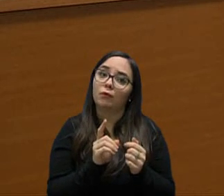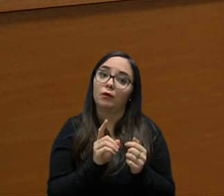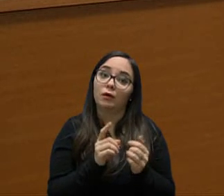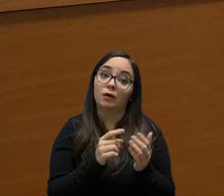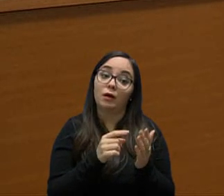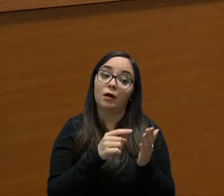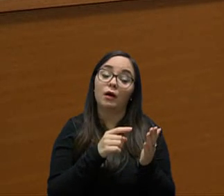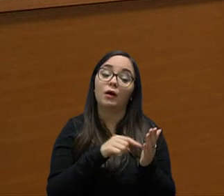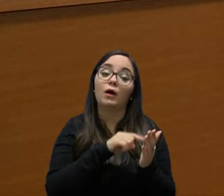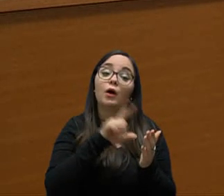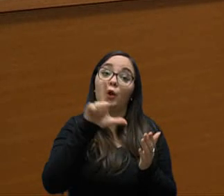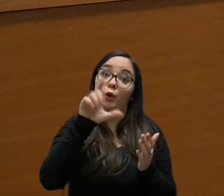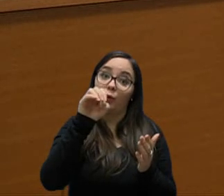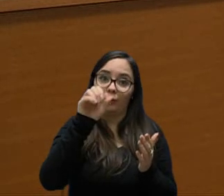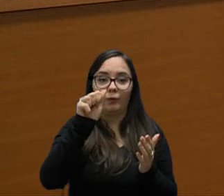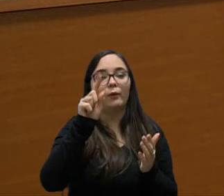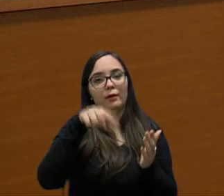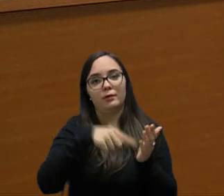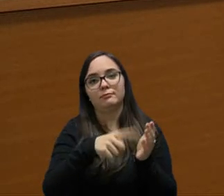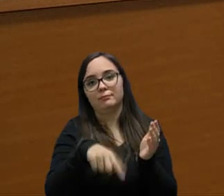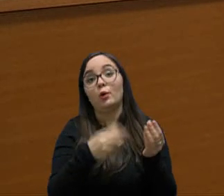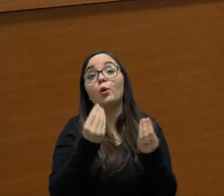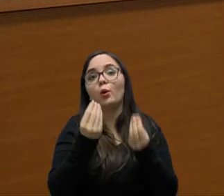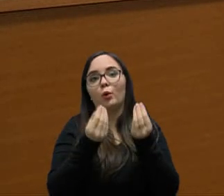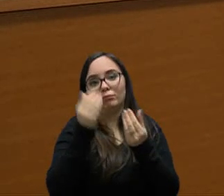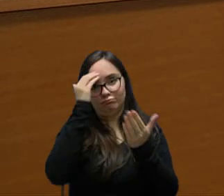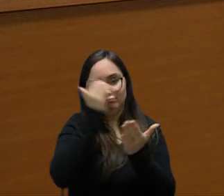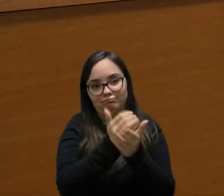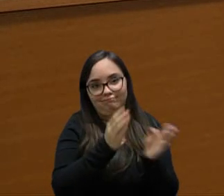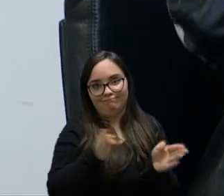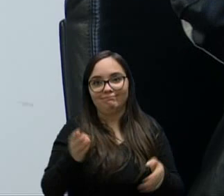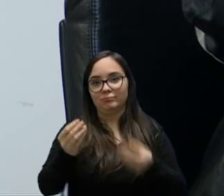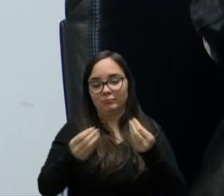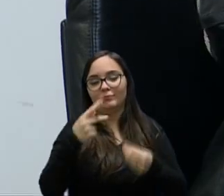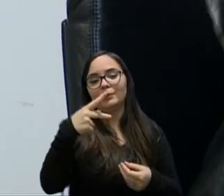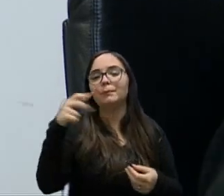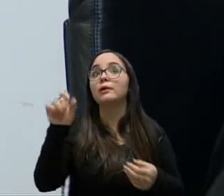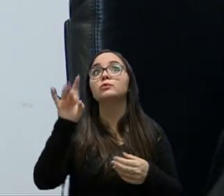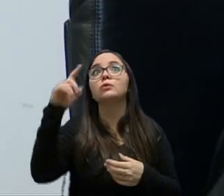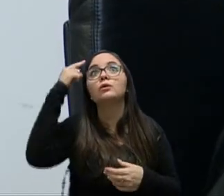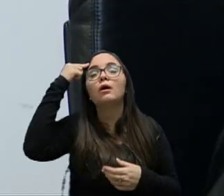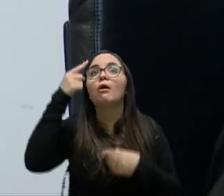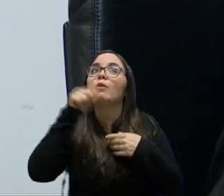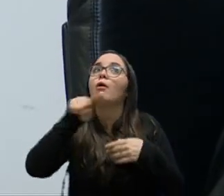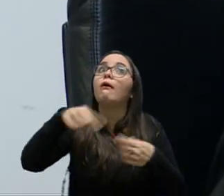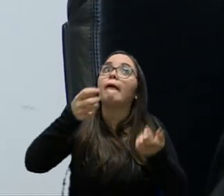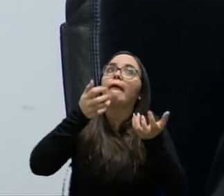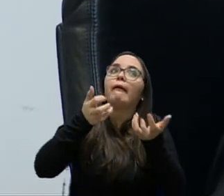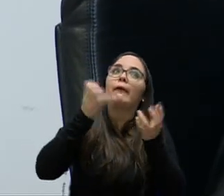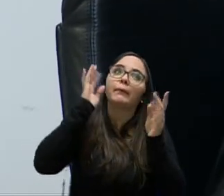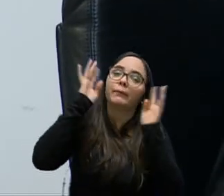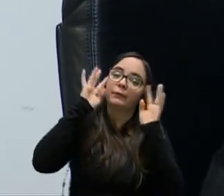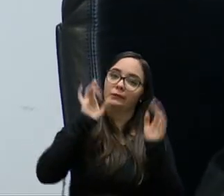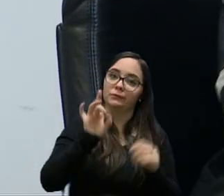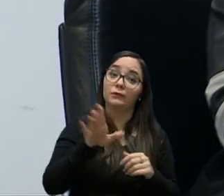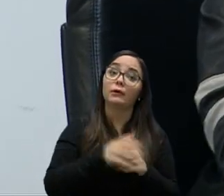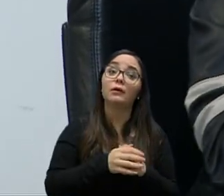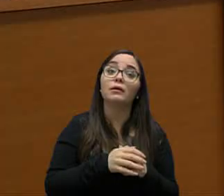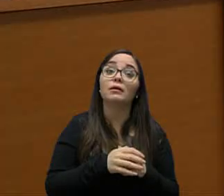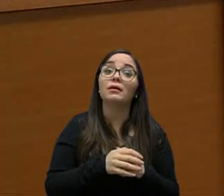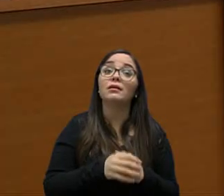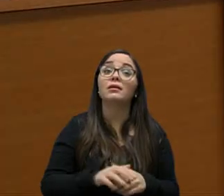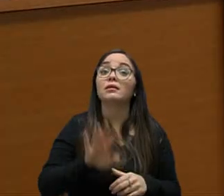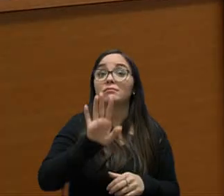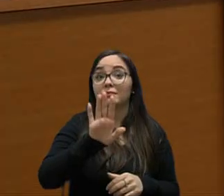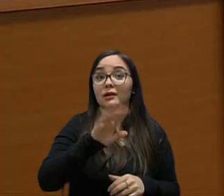execução é a lua né que a gente tem que tomar mais cuidado o ppa é o imaginário goste estratégico mas ela não pode fazer